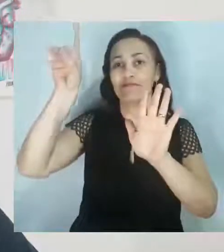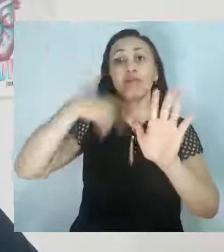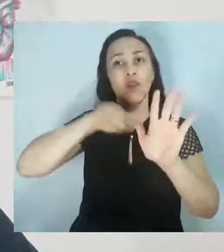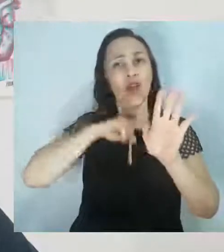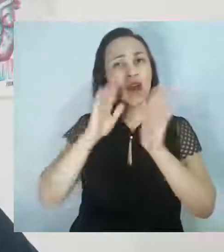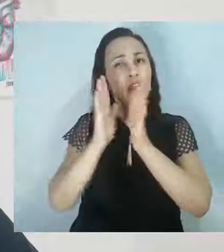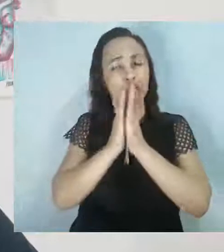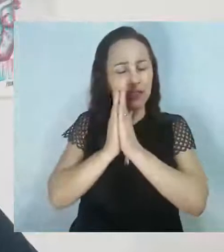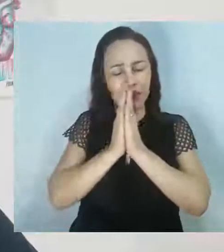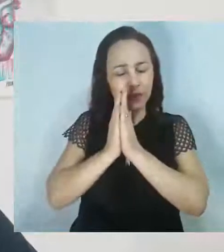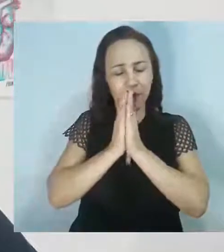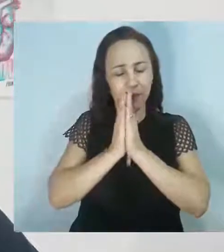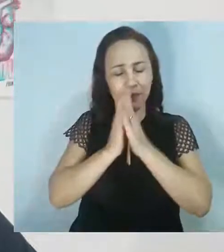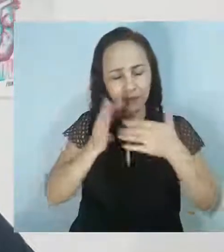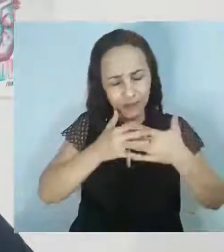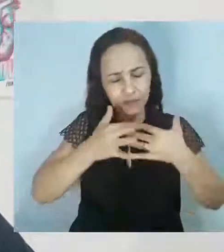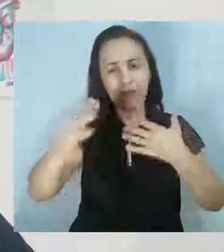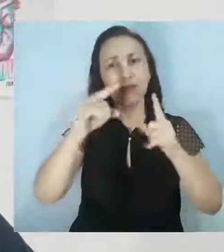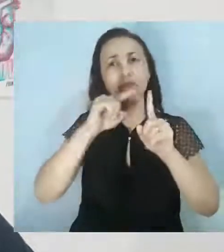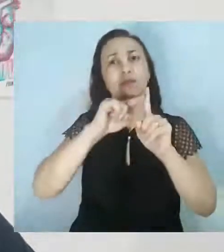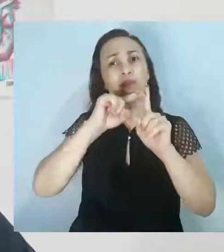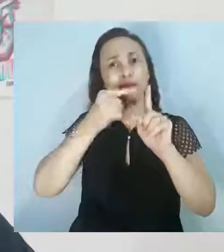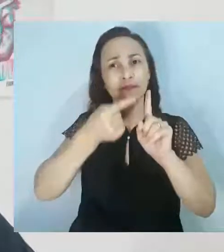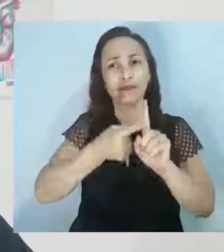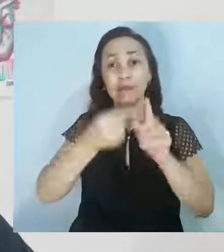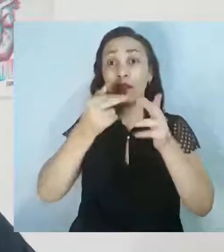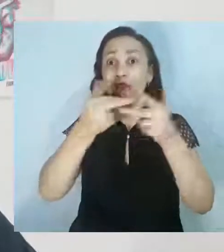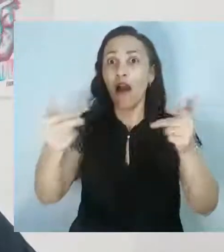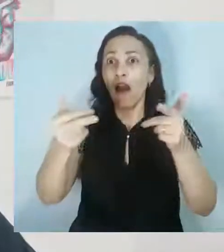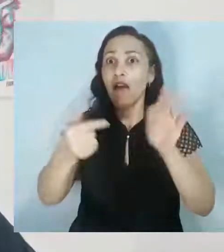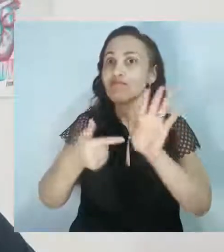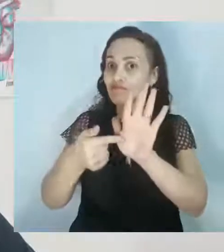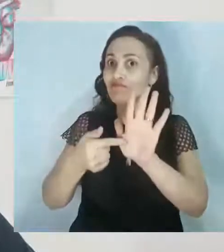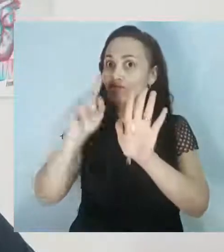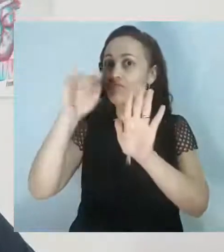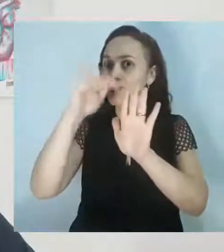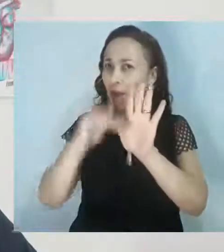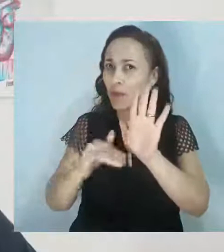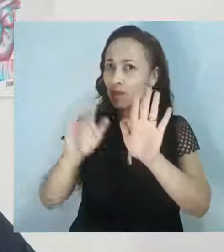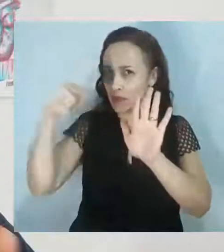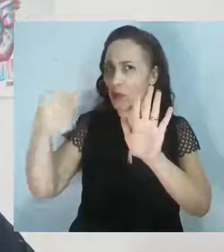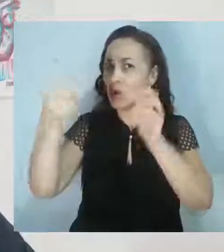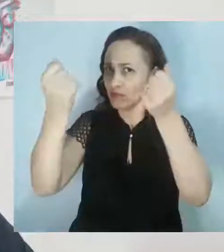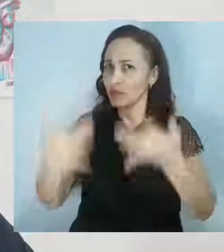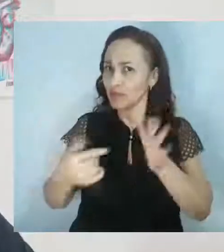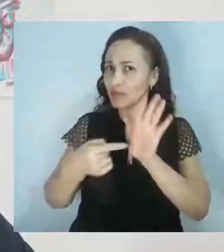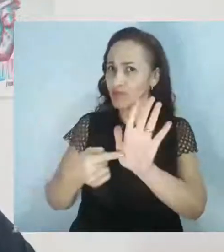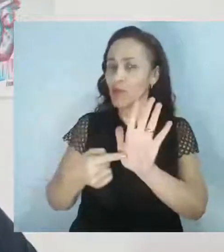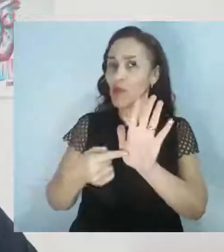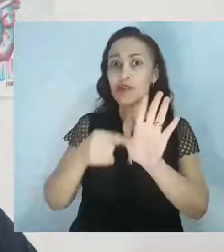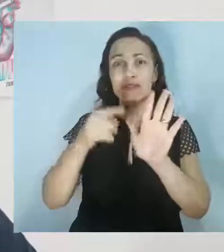rezamos, e durante a gestação, vários sinais. Em outro momento, eu posso citar para vocês vários